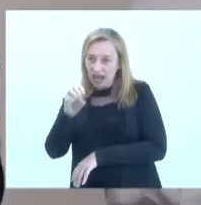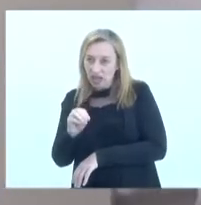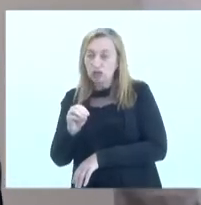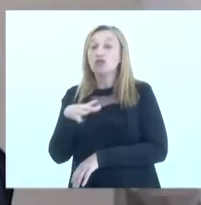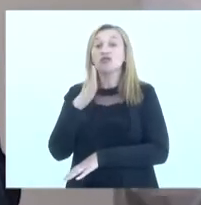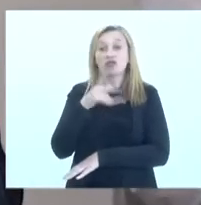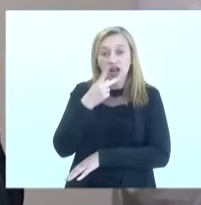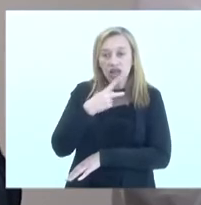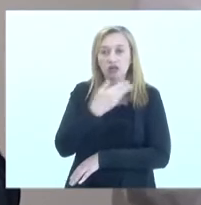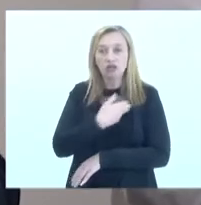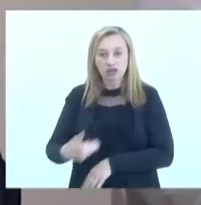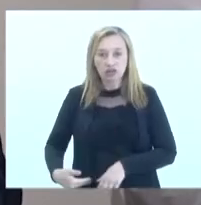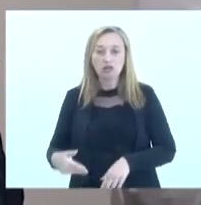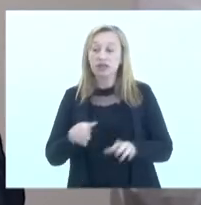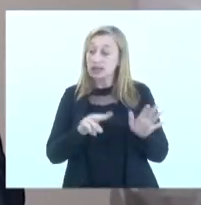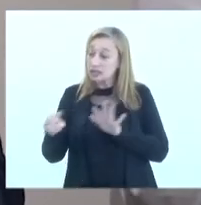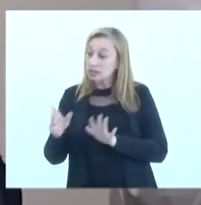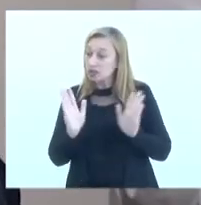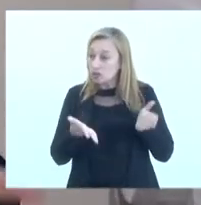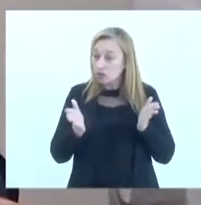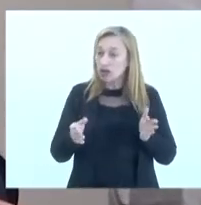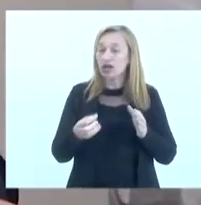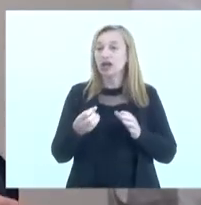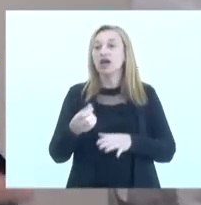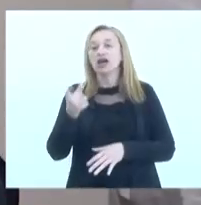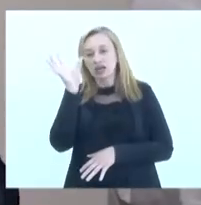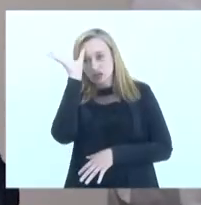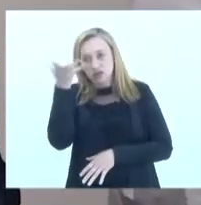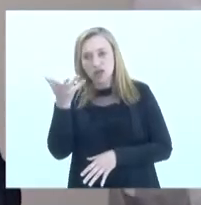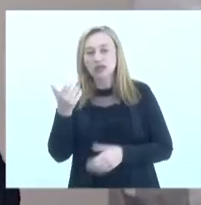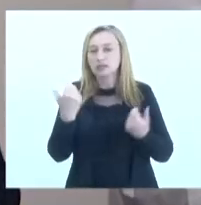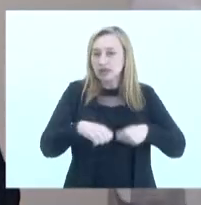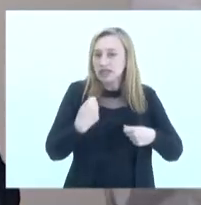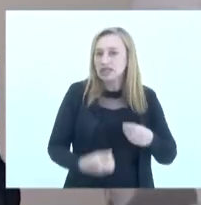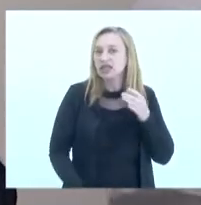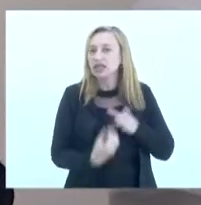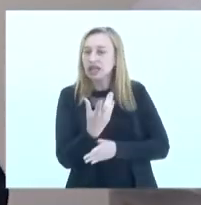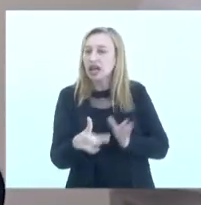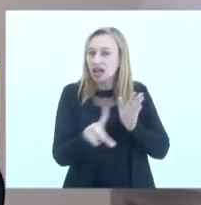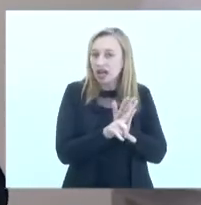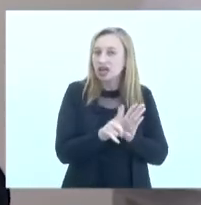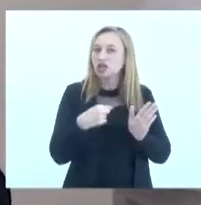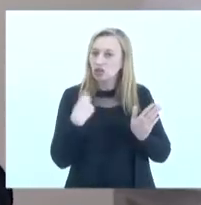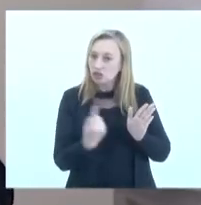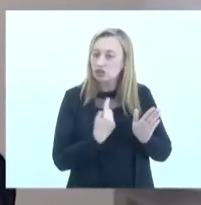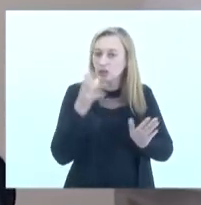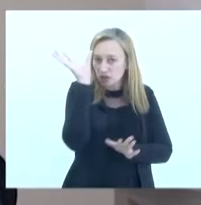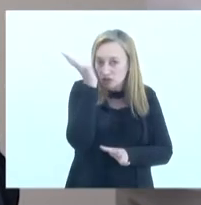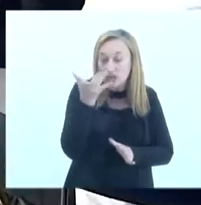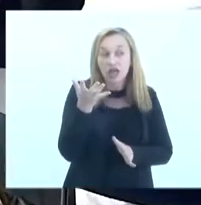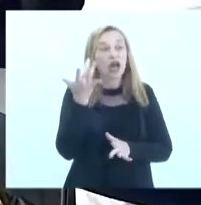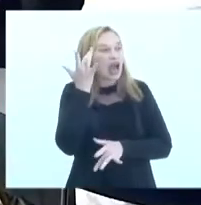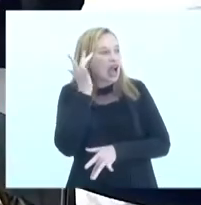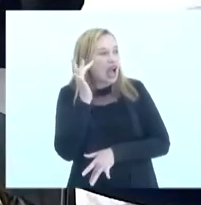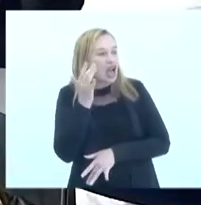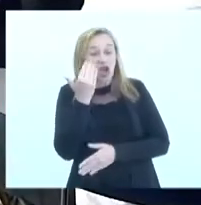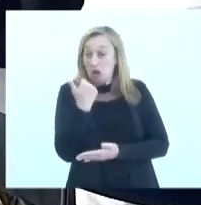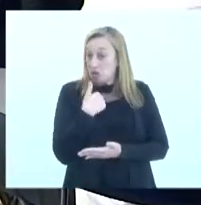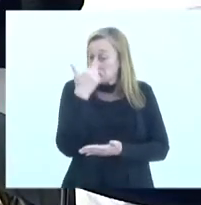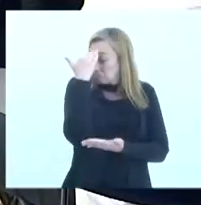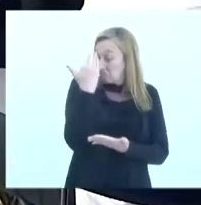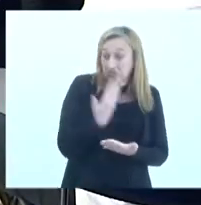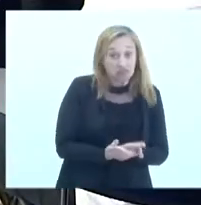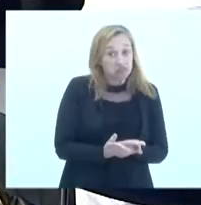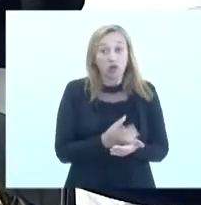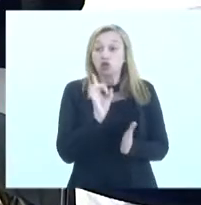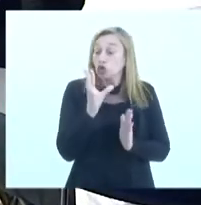semana a gente vai resolver. Se precisar de uma legislação, nós vamos apresentar. Acredito que não, que seja só um decreto. E, pela